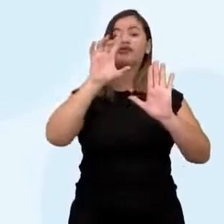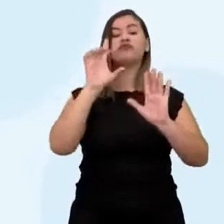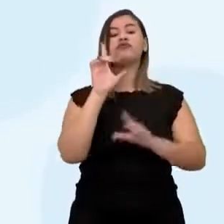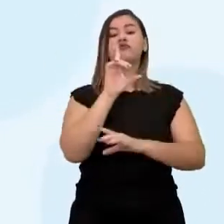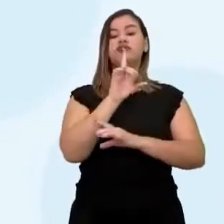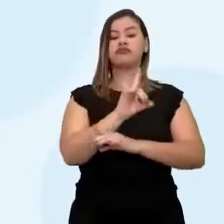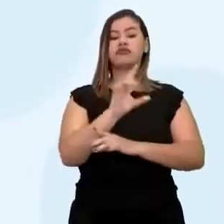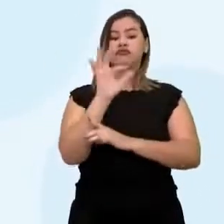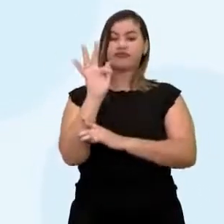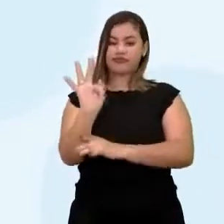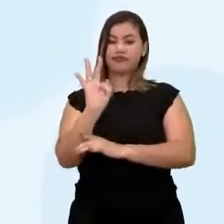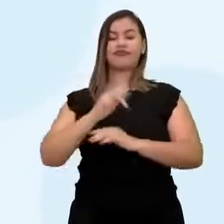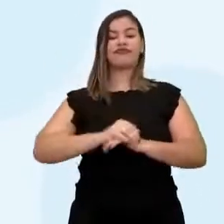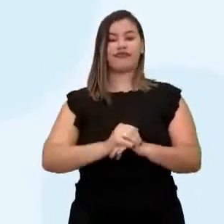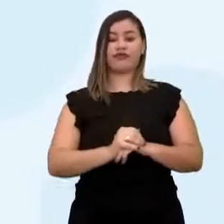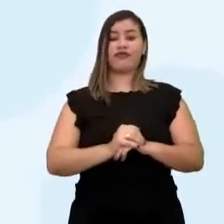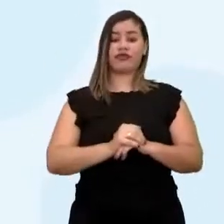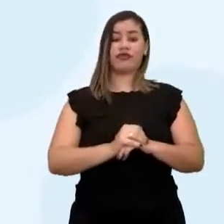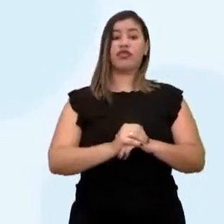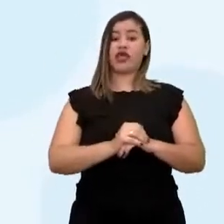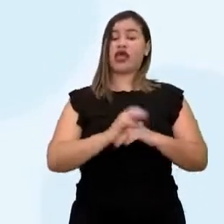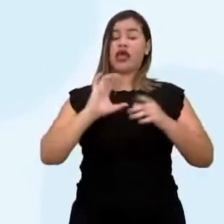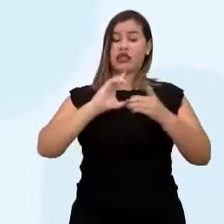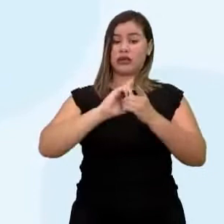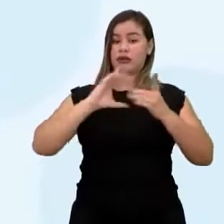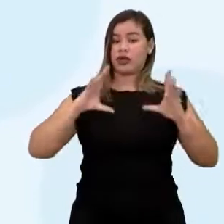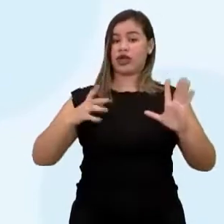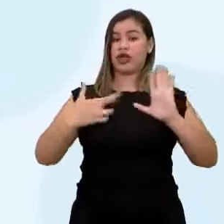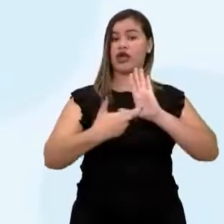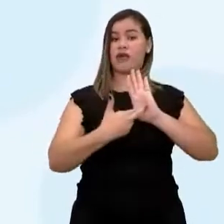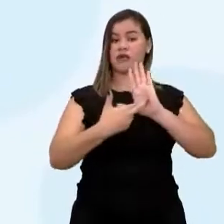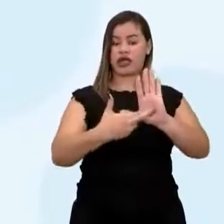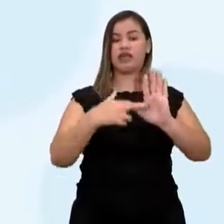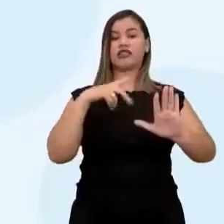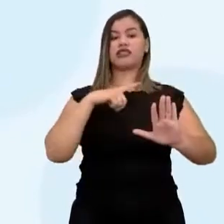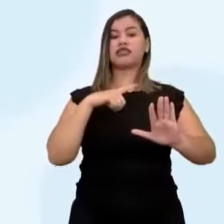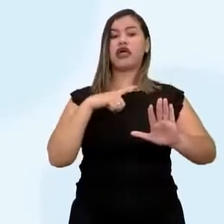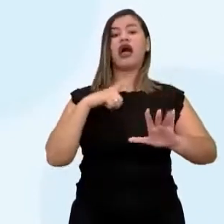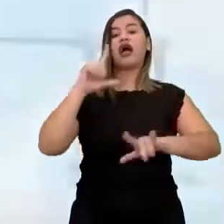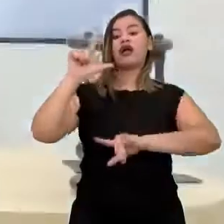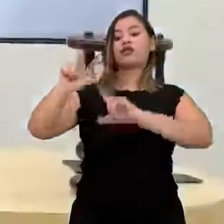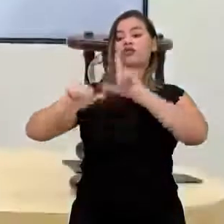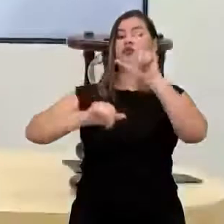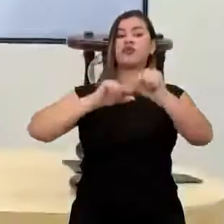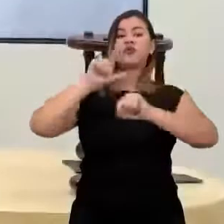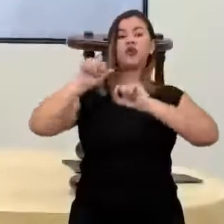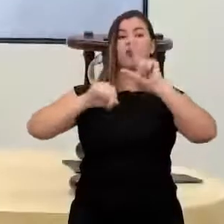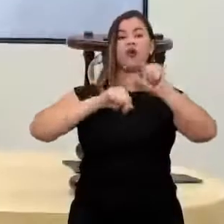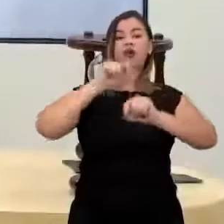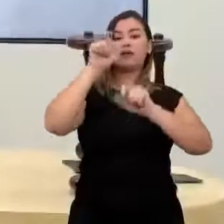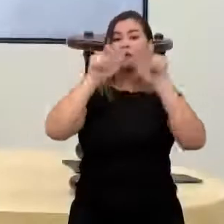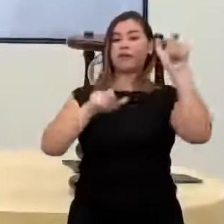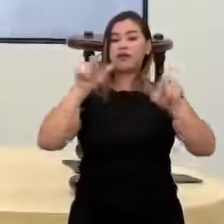A nossa democracia, ela é representativa, então nós elegemos alguns deputados e esses